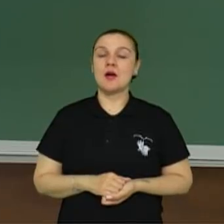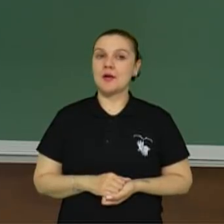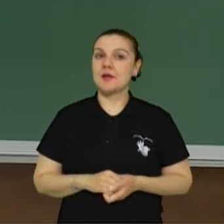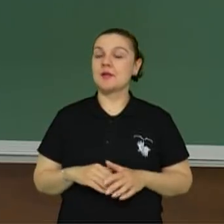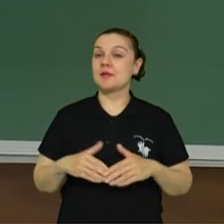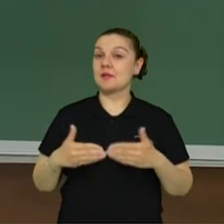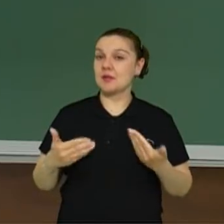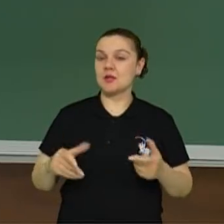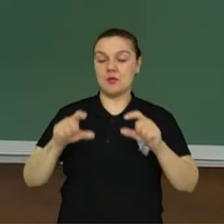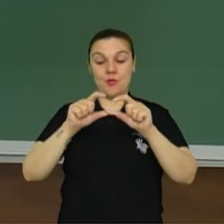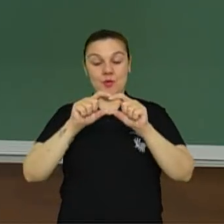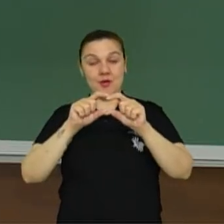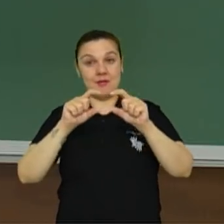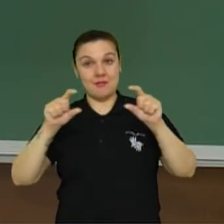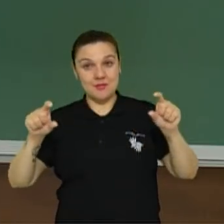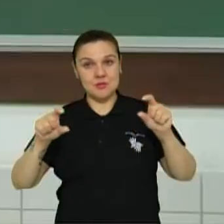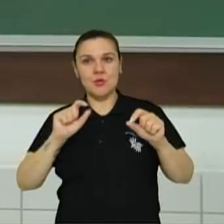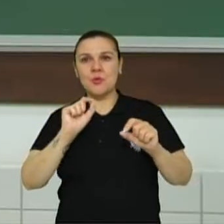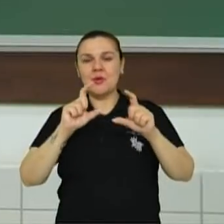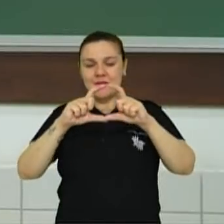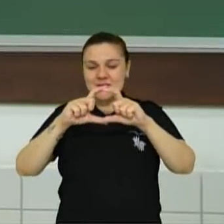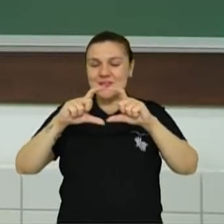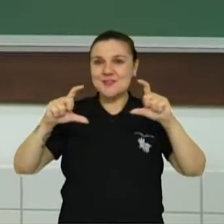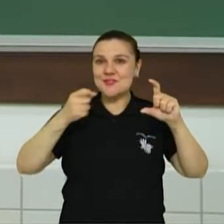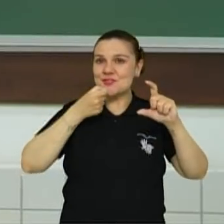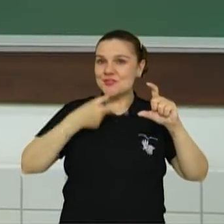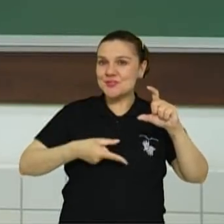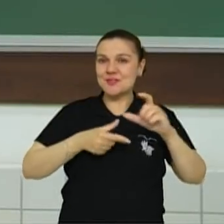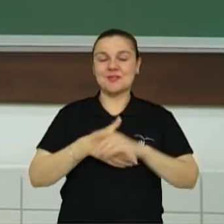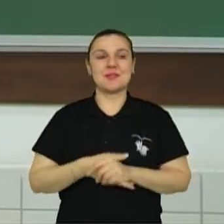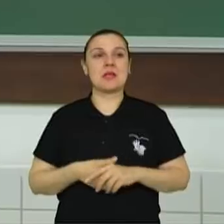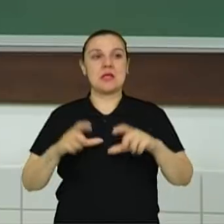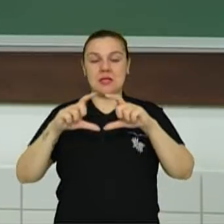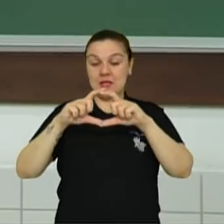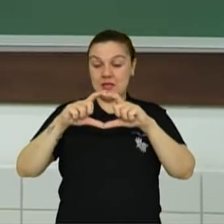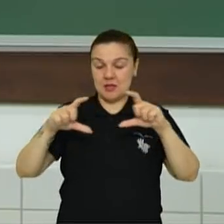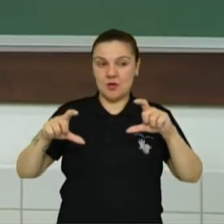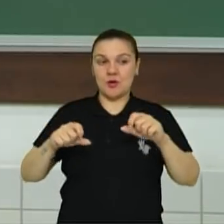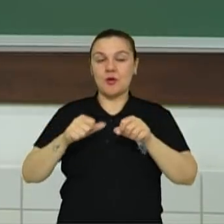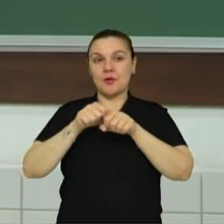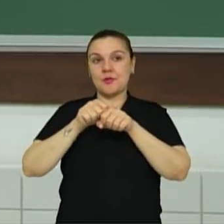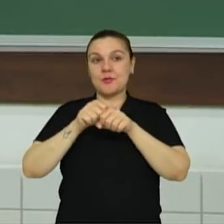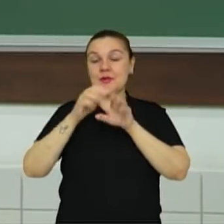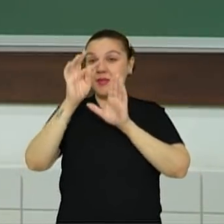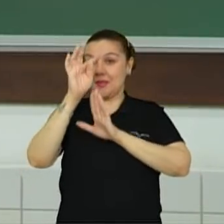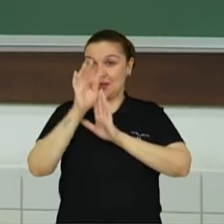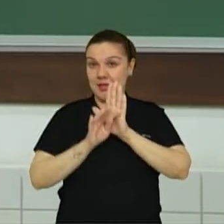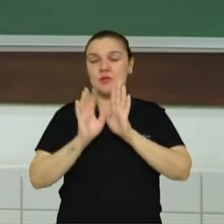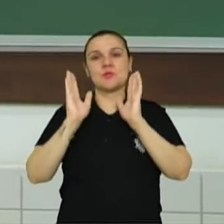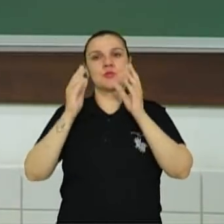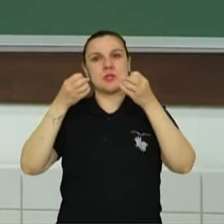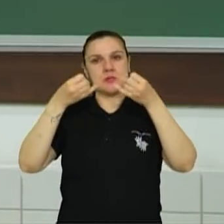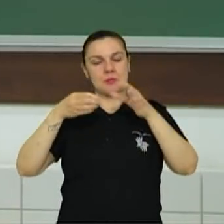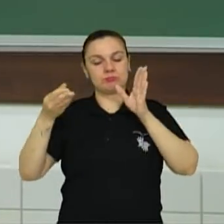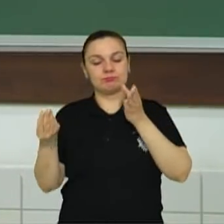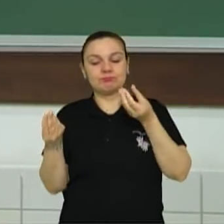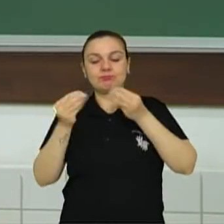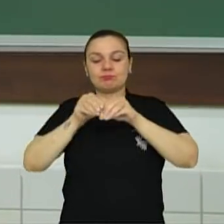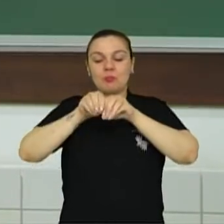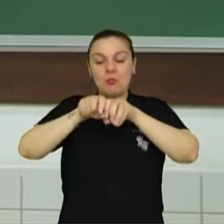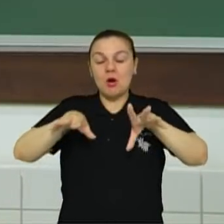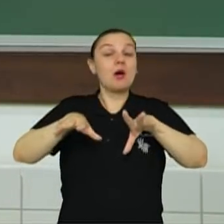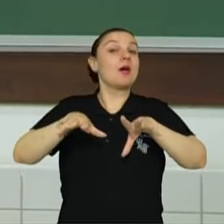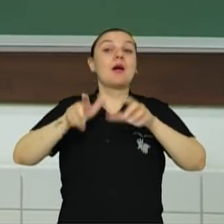Em relação às tirinhas, né? O que é a tirinha, pessoal? Tirinha são textos, né, veiculados em